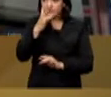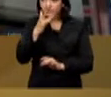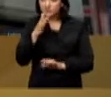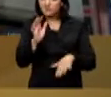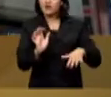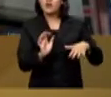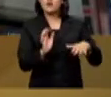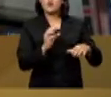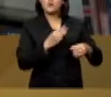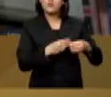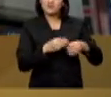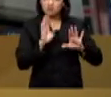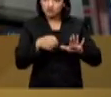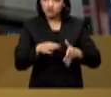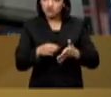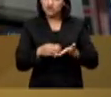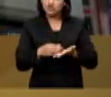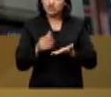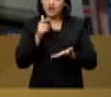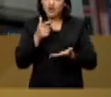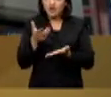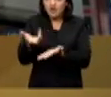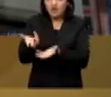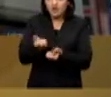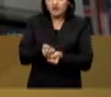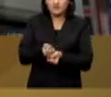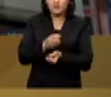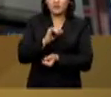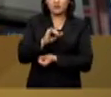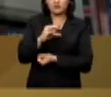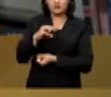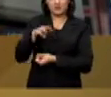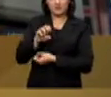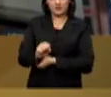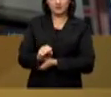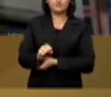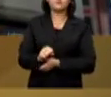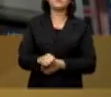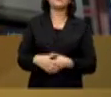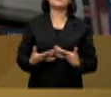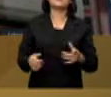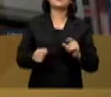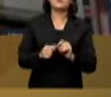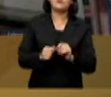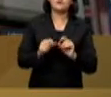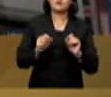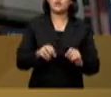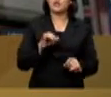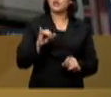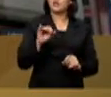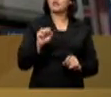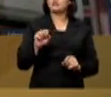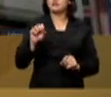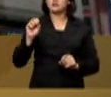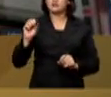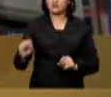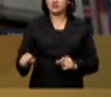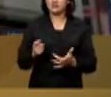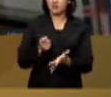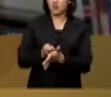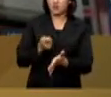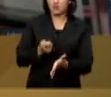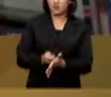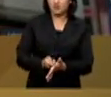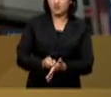o ICMS. Efeito prático: pacificar a incidência do ISS, com ganho